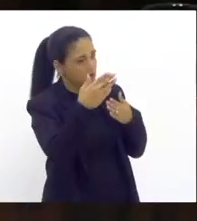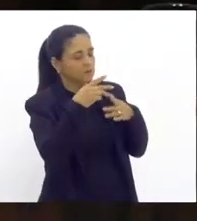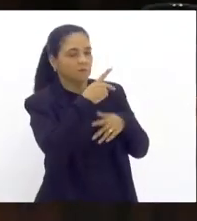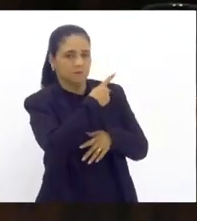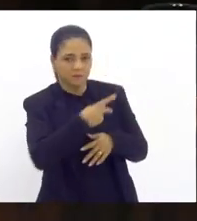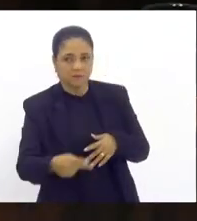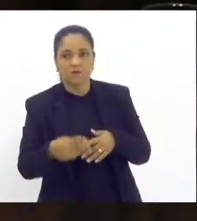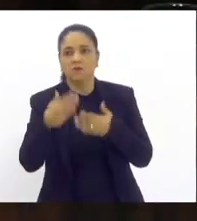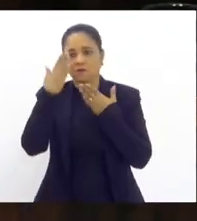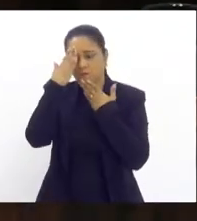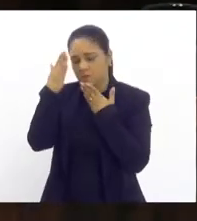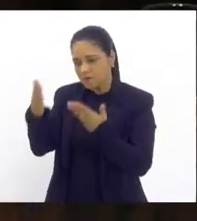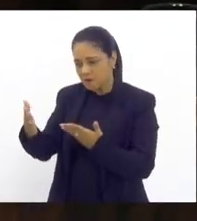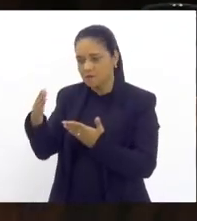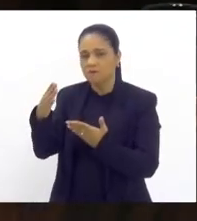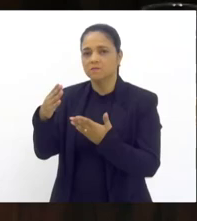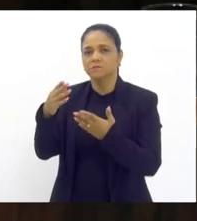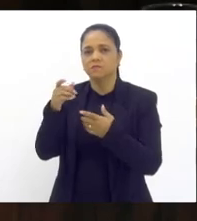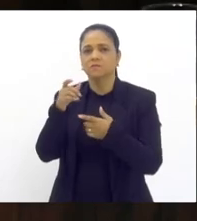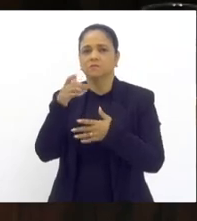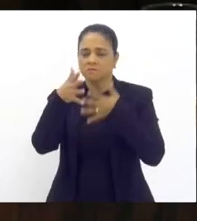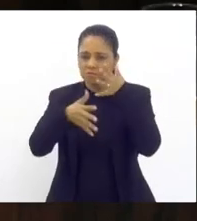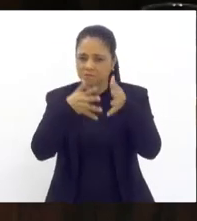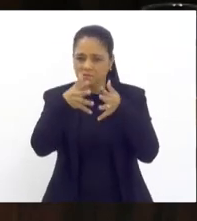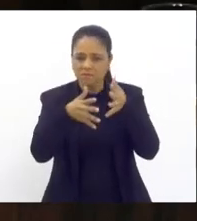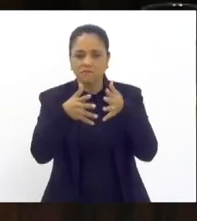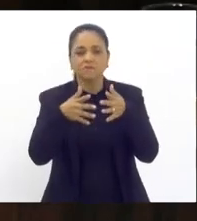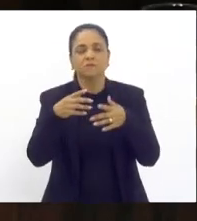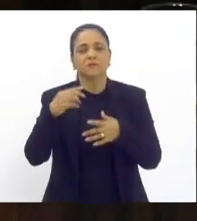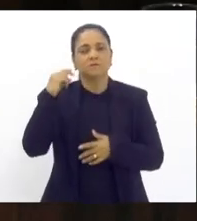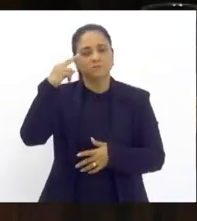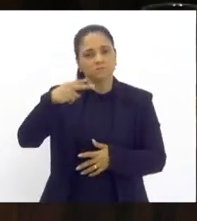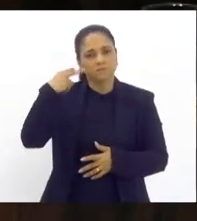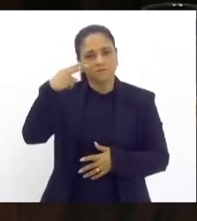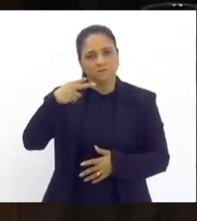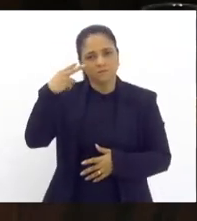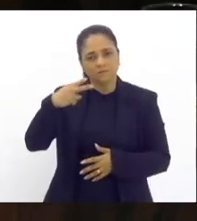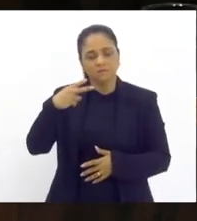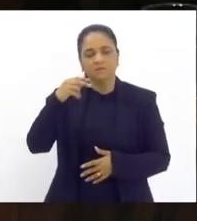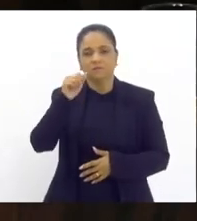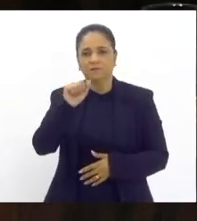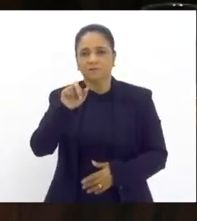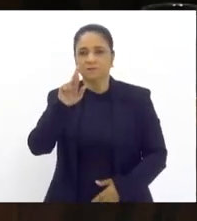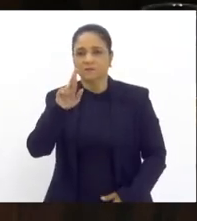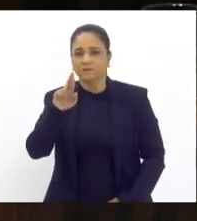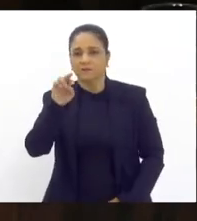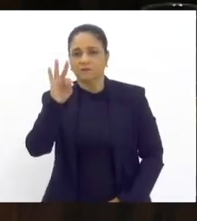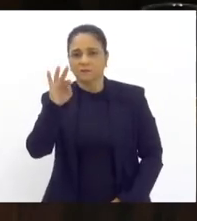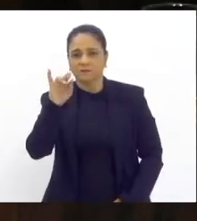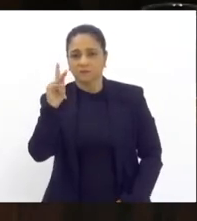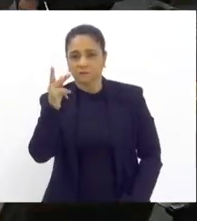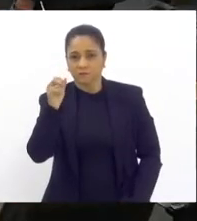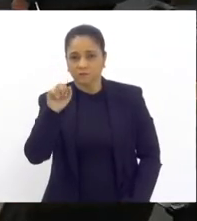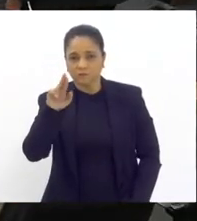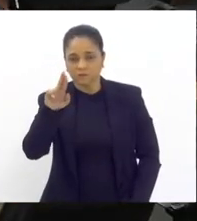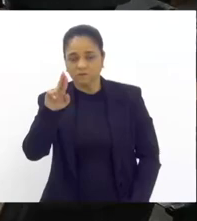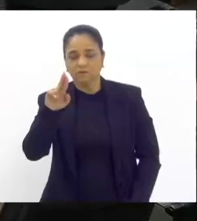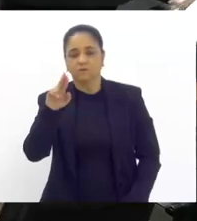palavras, deputado. Registrar aqui a presença do vereador Arthur Cozzolino de Magé.